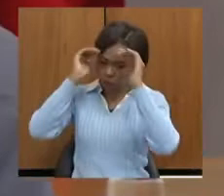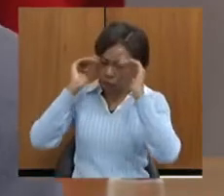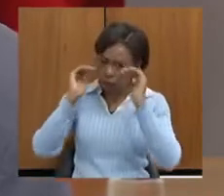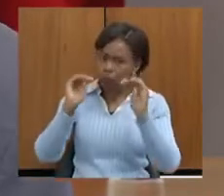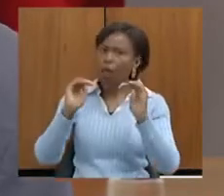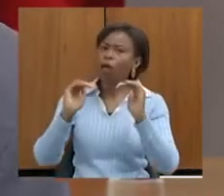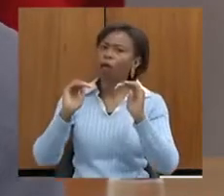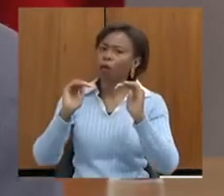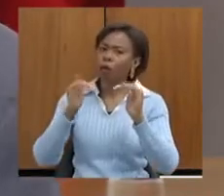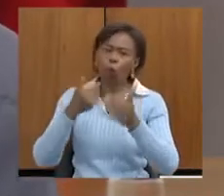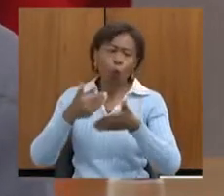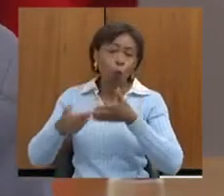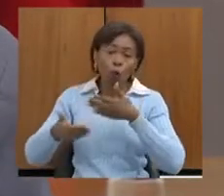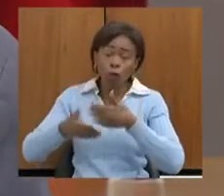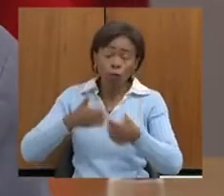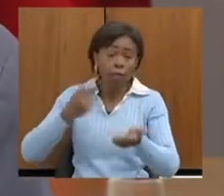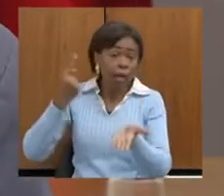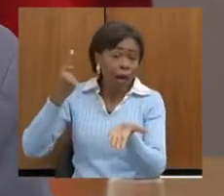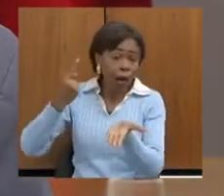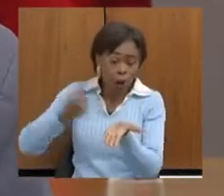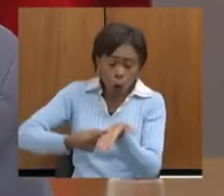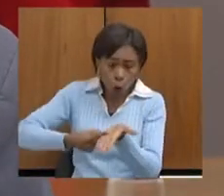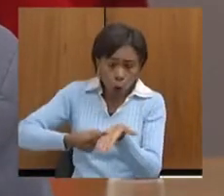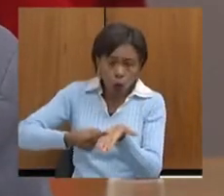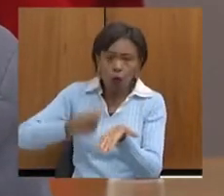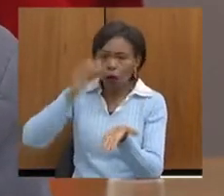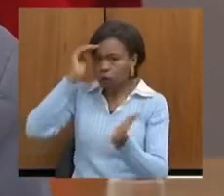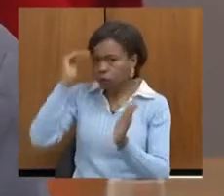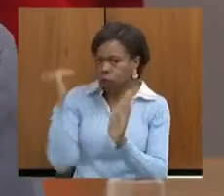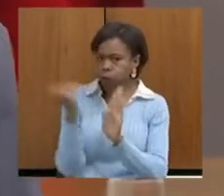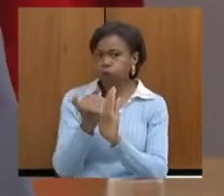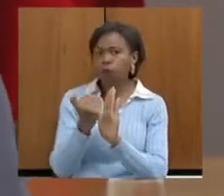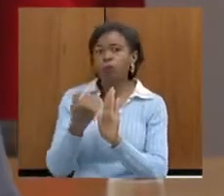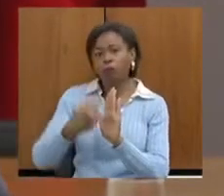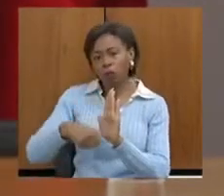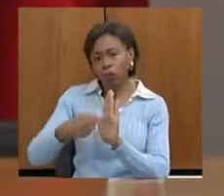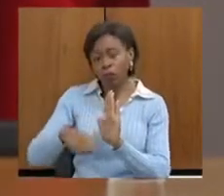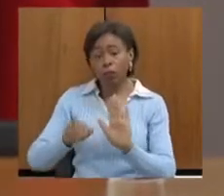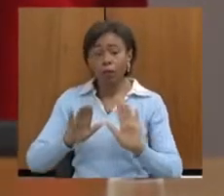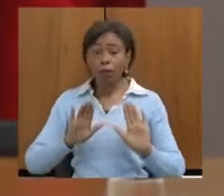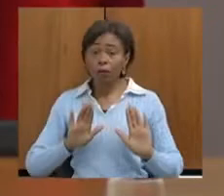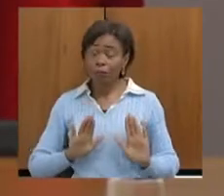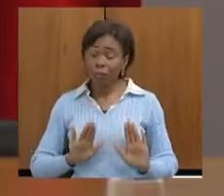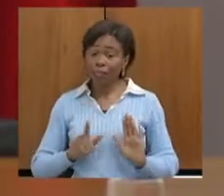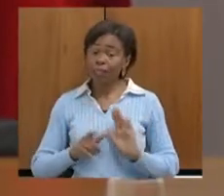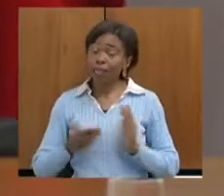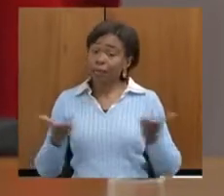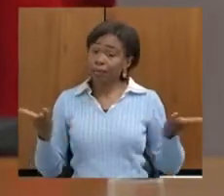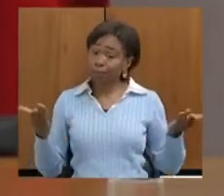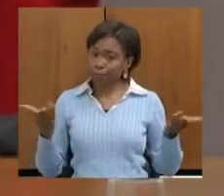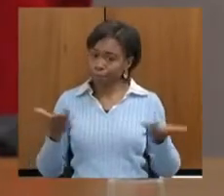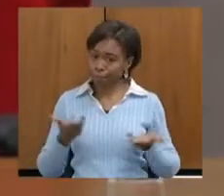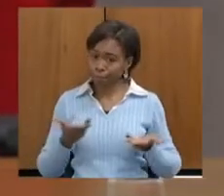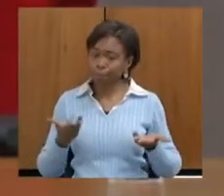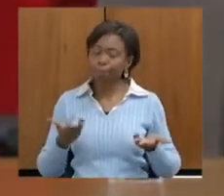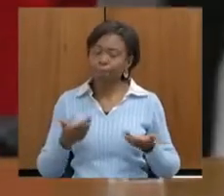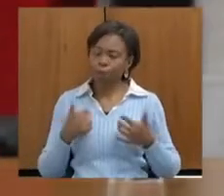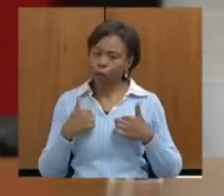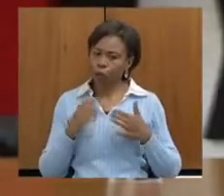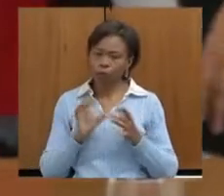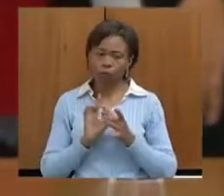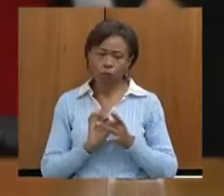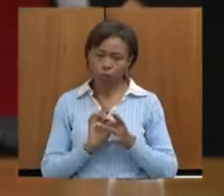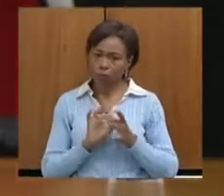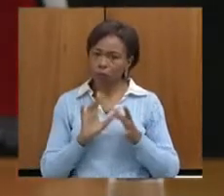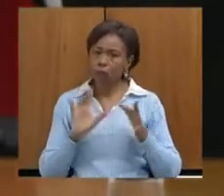pressupostos qualquer acordo Tem que atender os eu vou Expor os posteriormente mas diante mão eu já me disponho